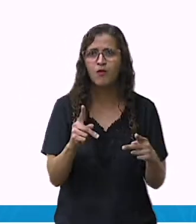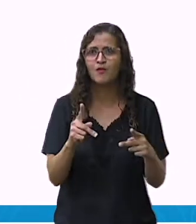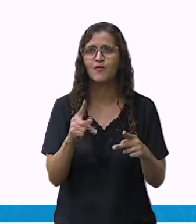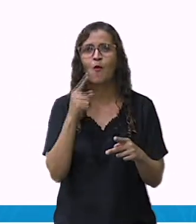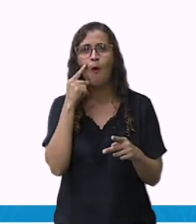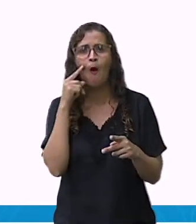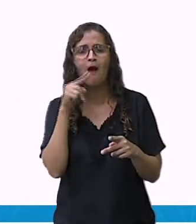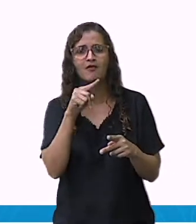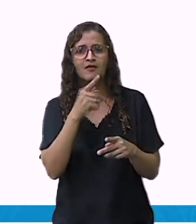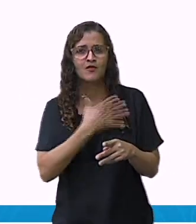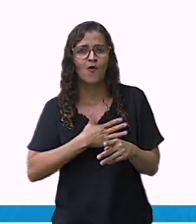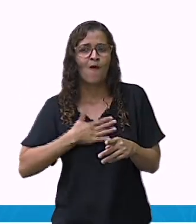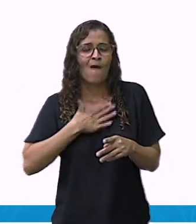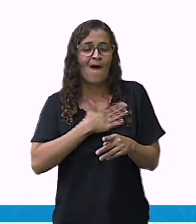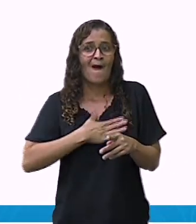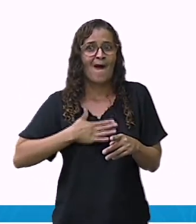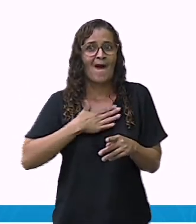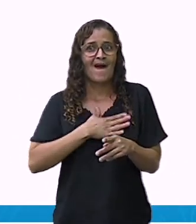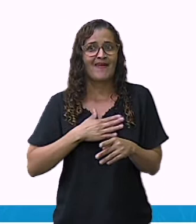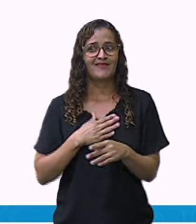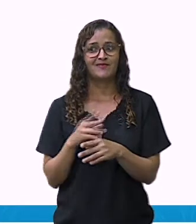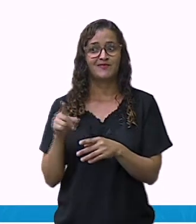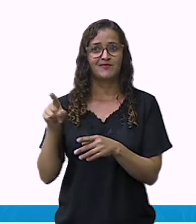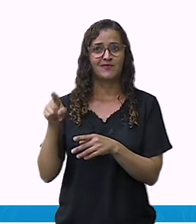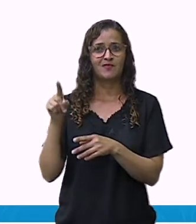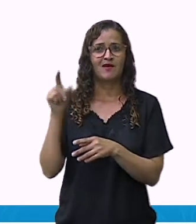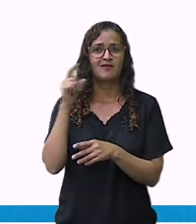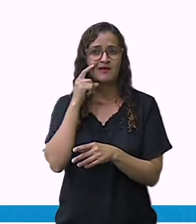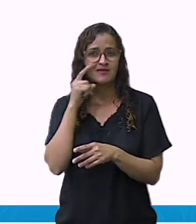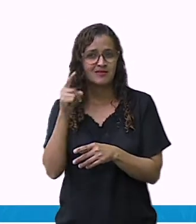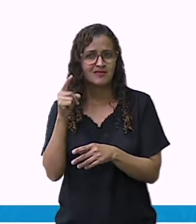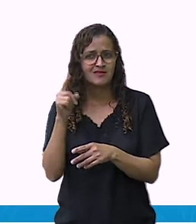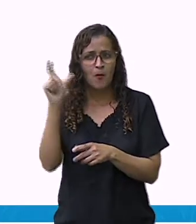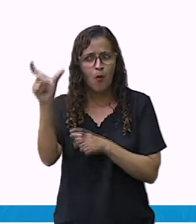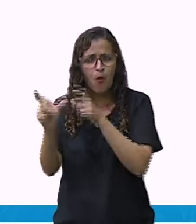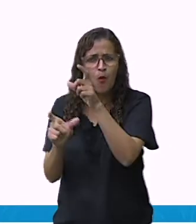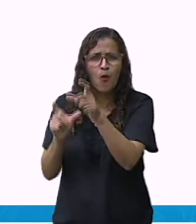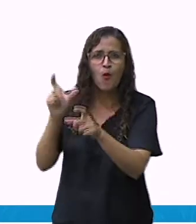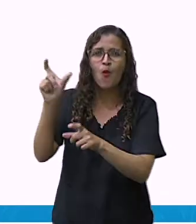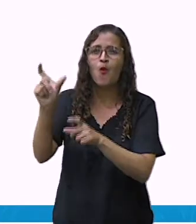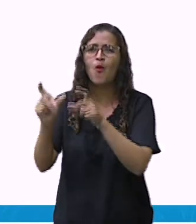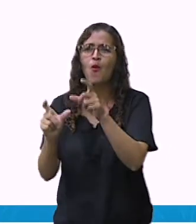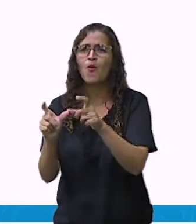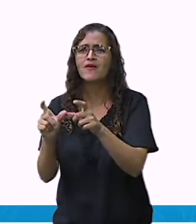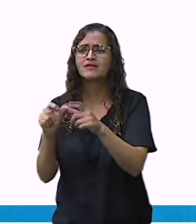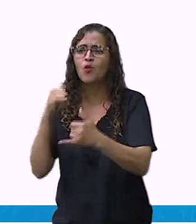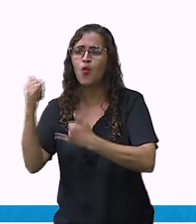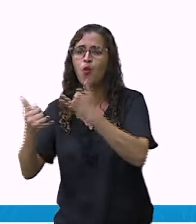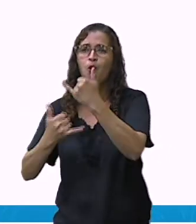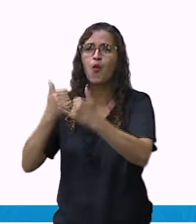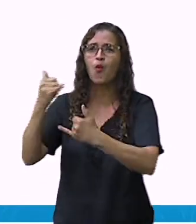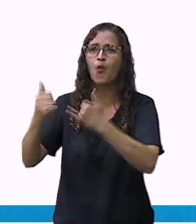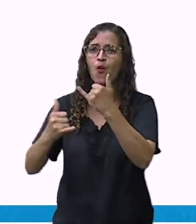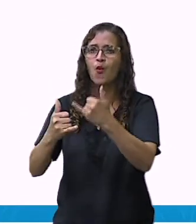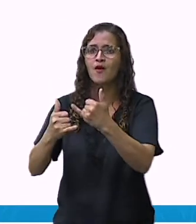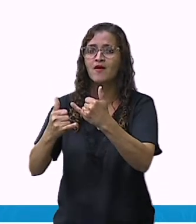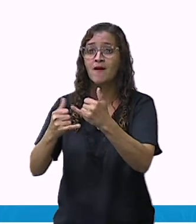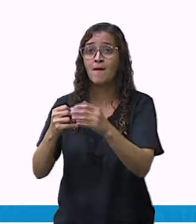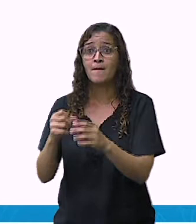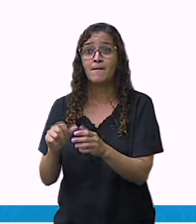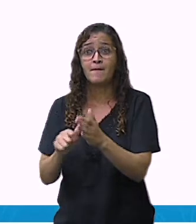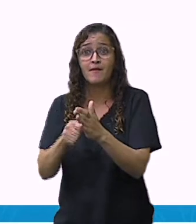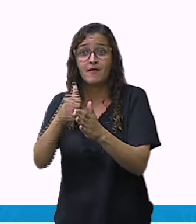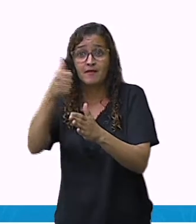pregar peças em 1º de abril, dia da mentira. De qual peça que